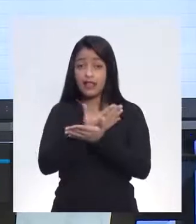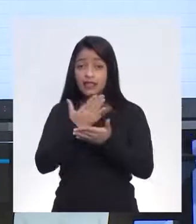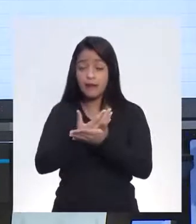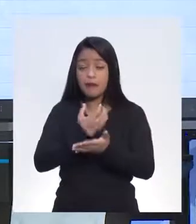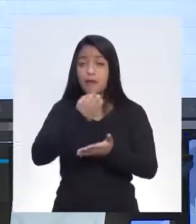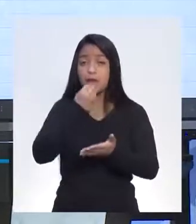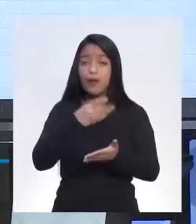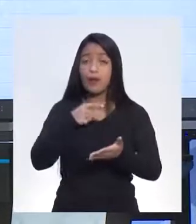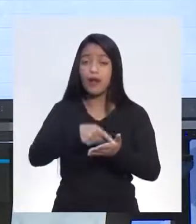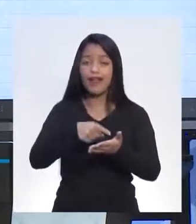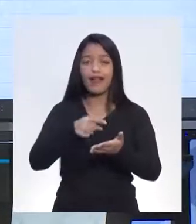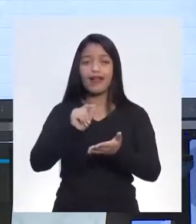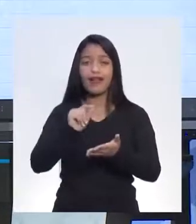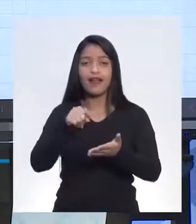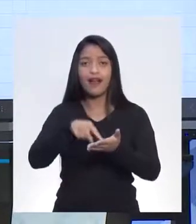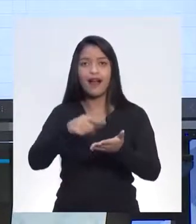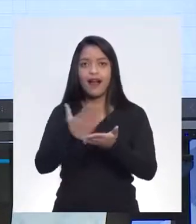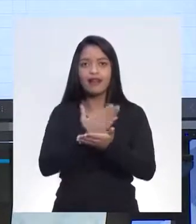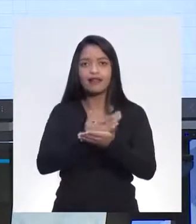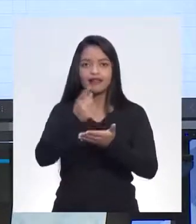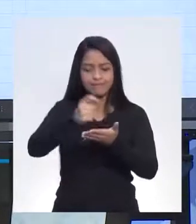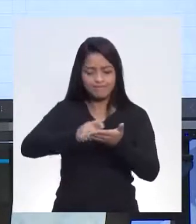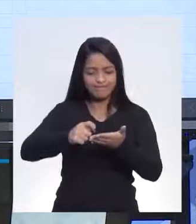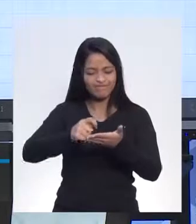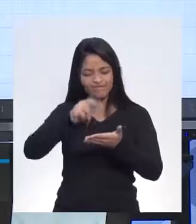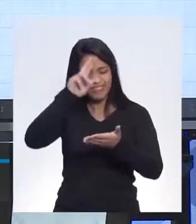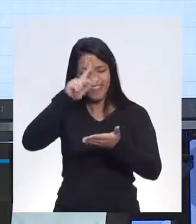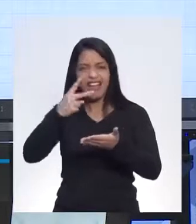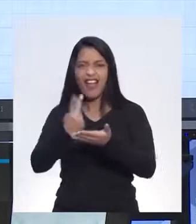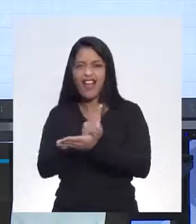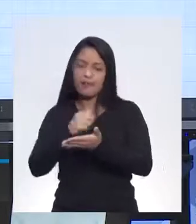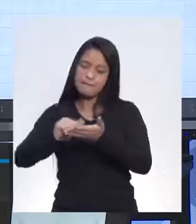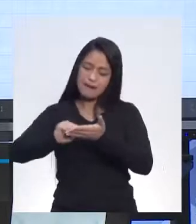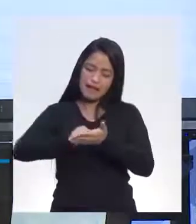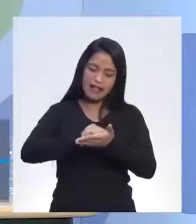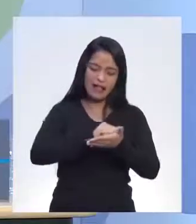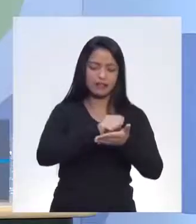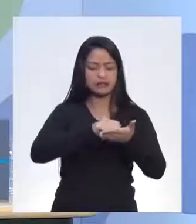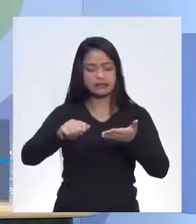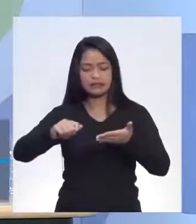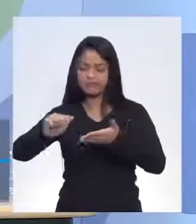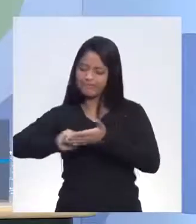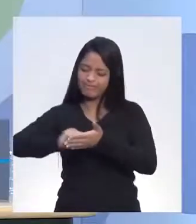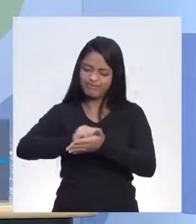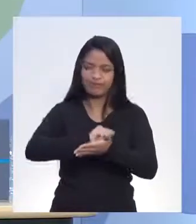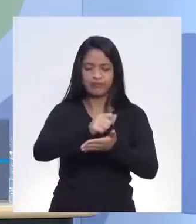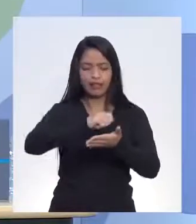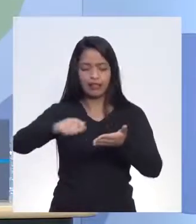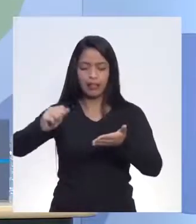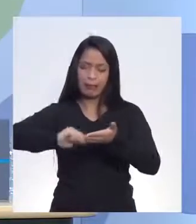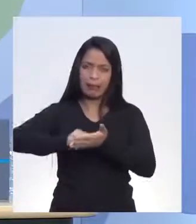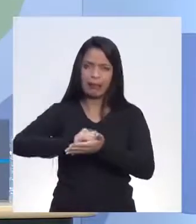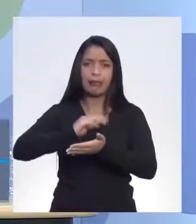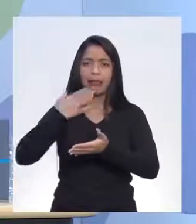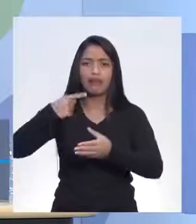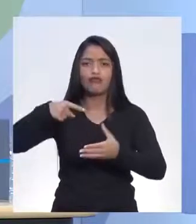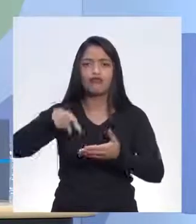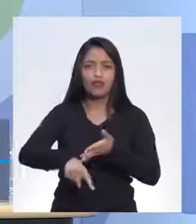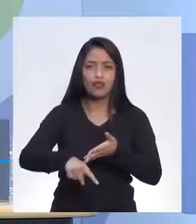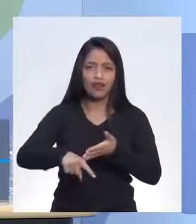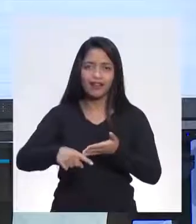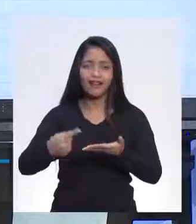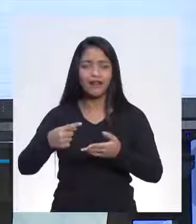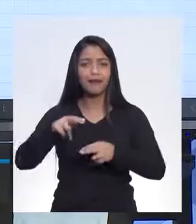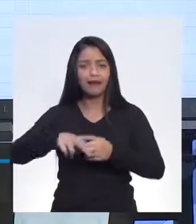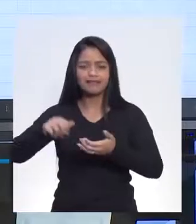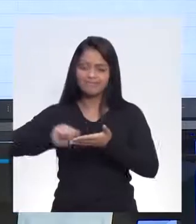né? Que você apagava, né? Então, sinal que a gente estava trabalhando. Furava a folha, né? Verdade. De tanto apagar, né, Osmar? É